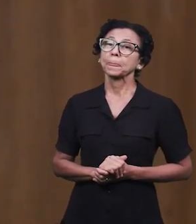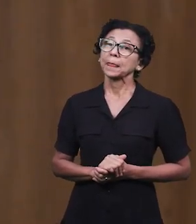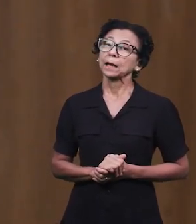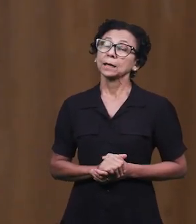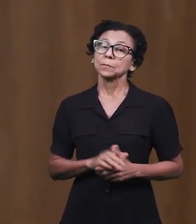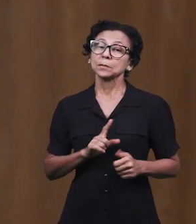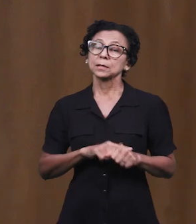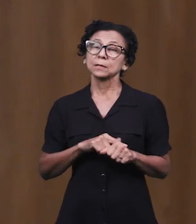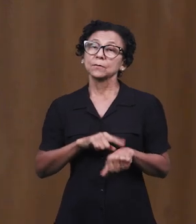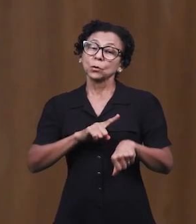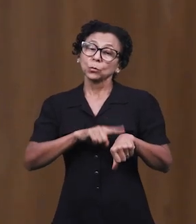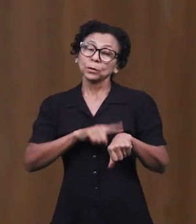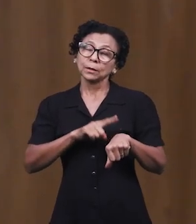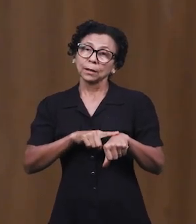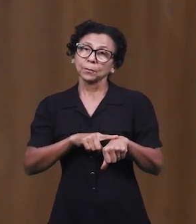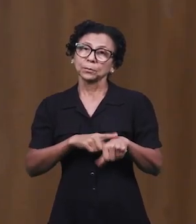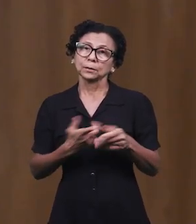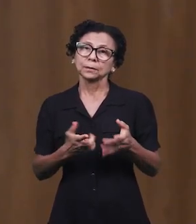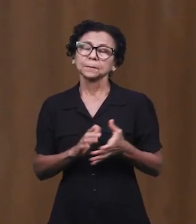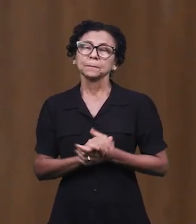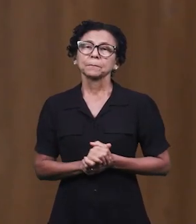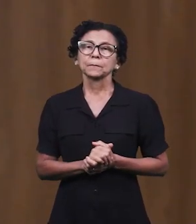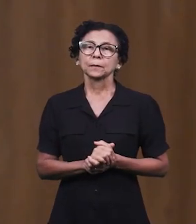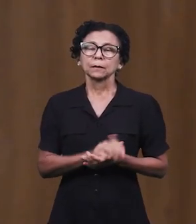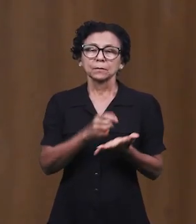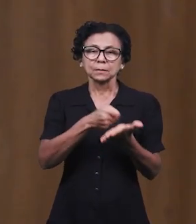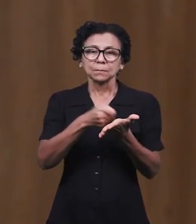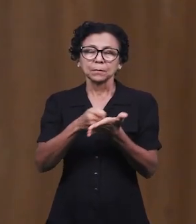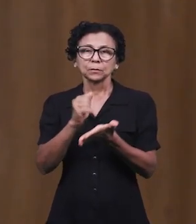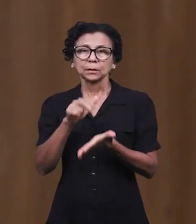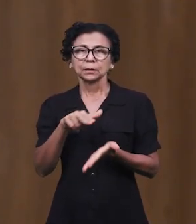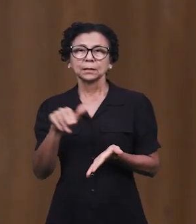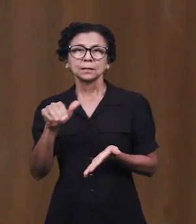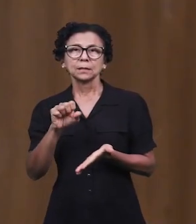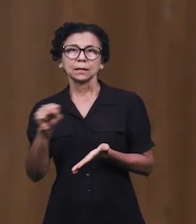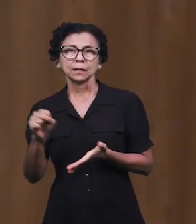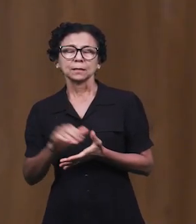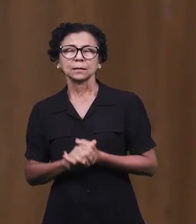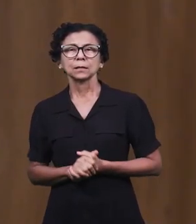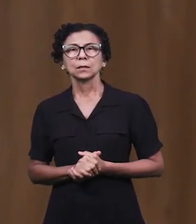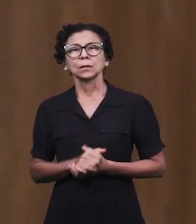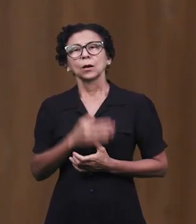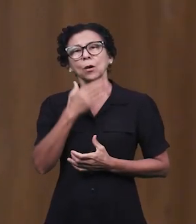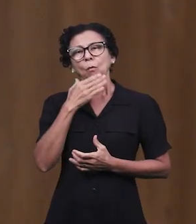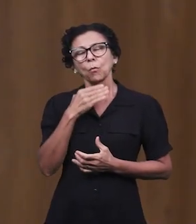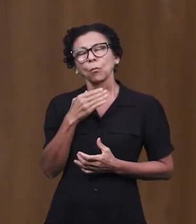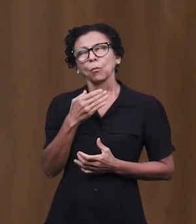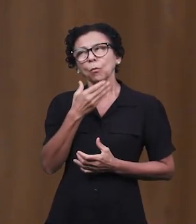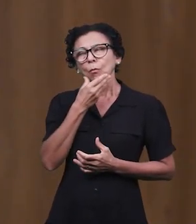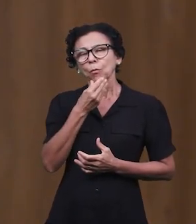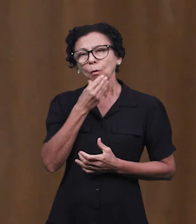idade. Só que, na regra geral, o homem é com 65 anos. Se é um homem com